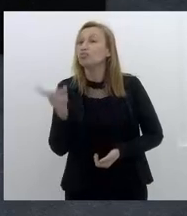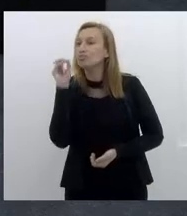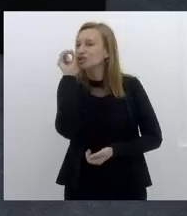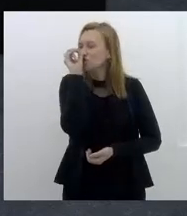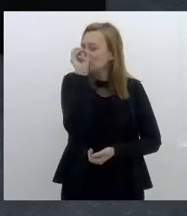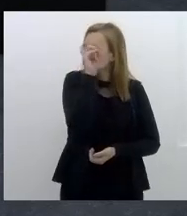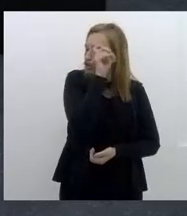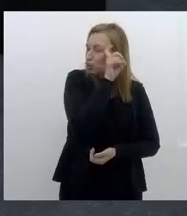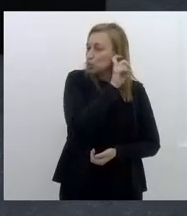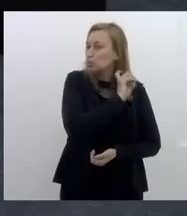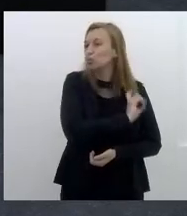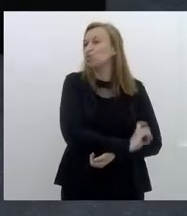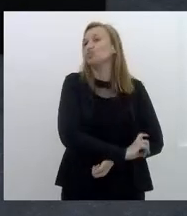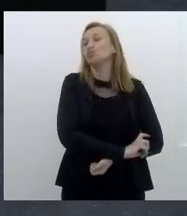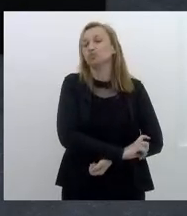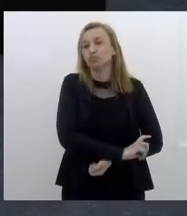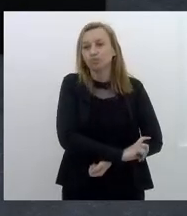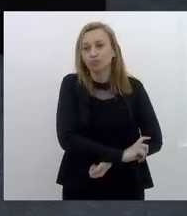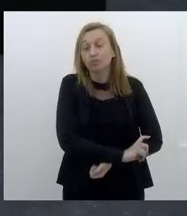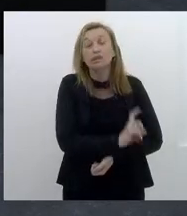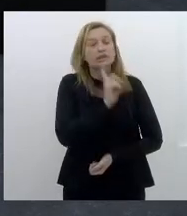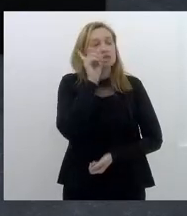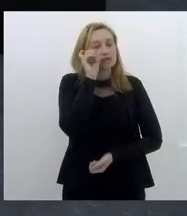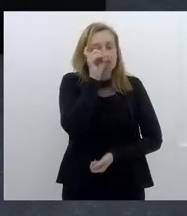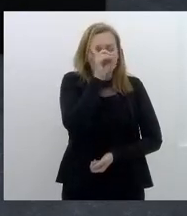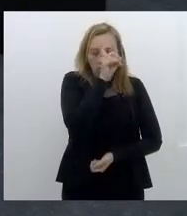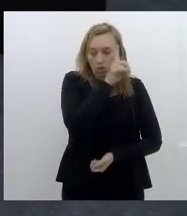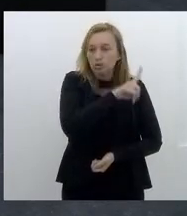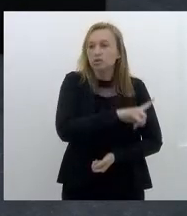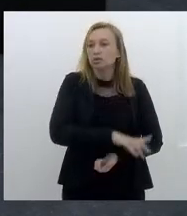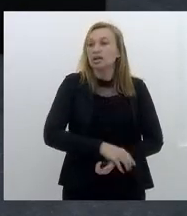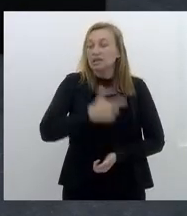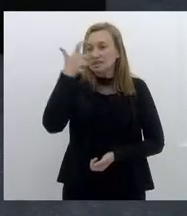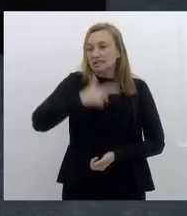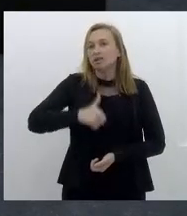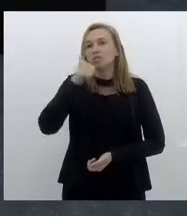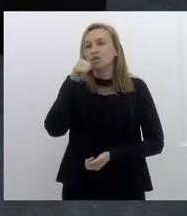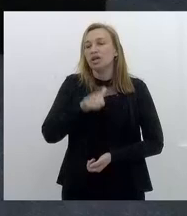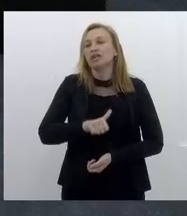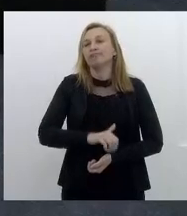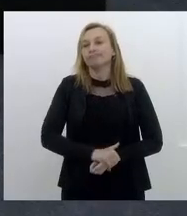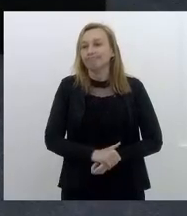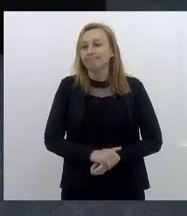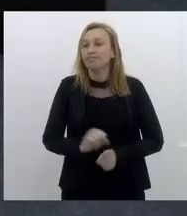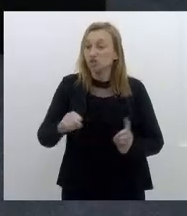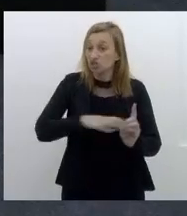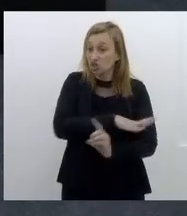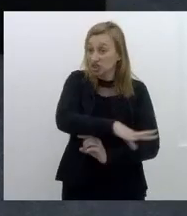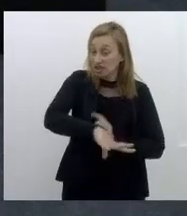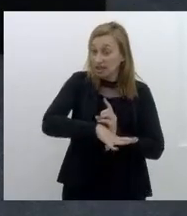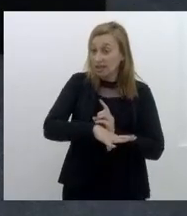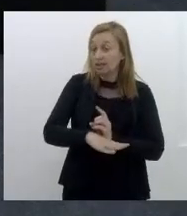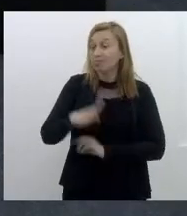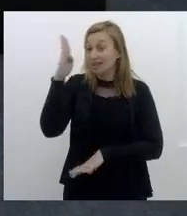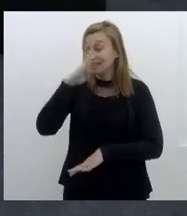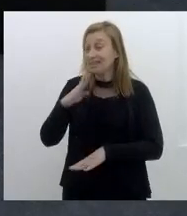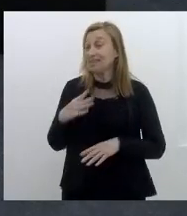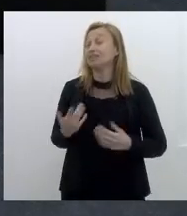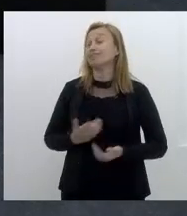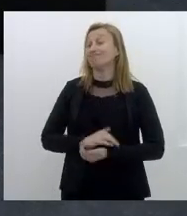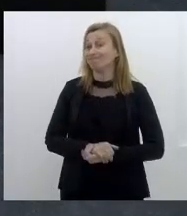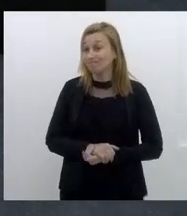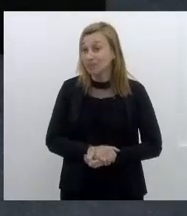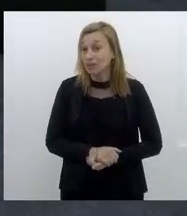duro o quanto é duro ser mulher numa sociedade como a sociedade Brasileira